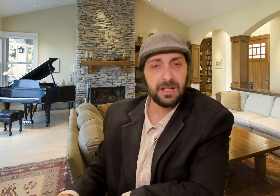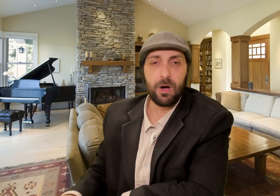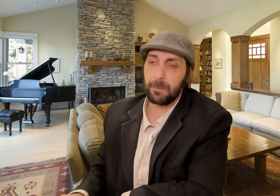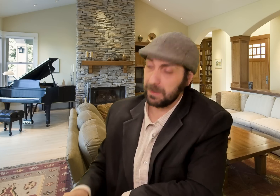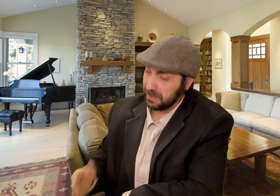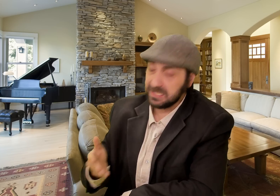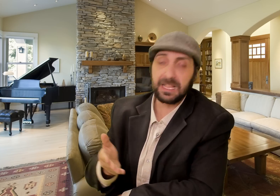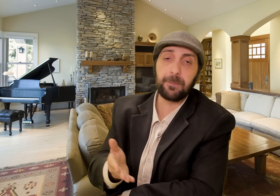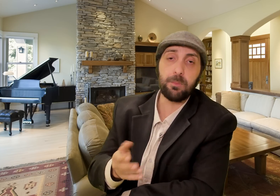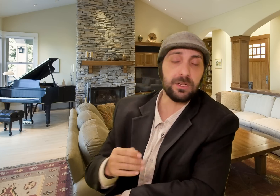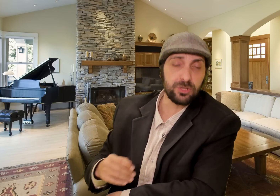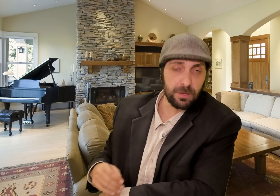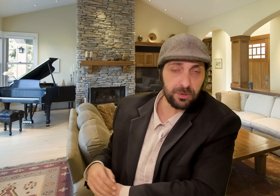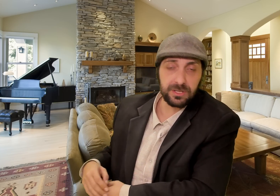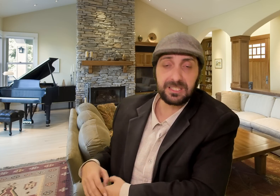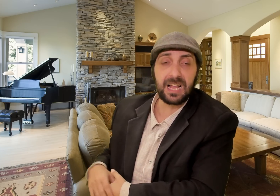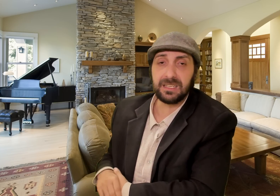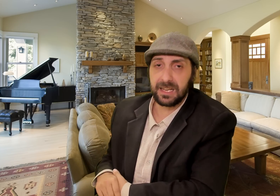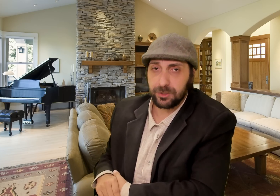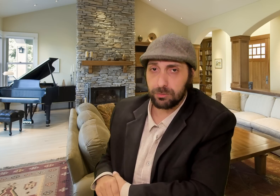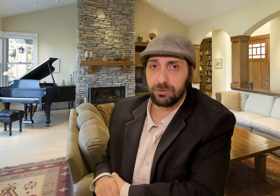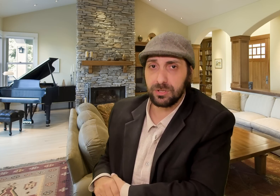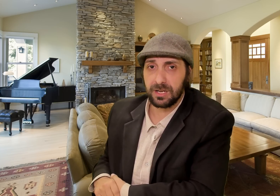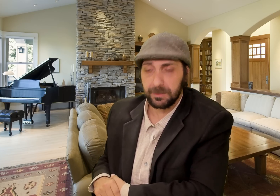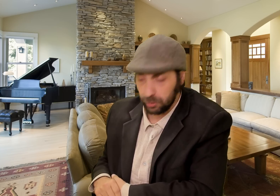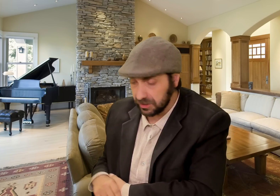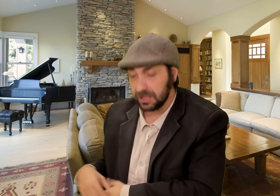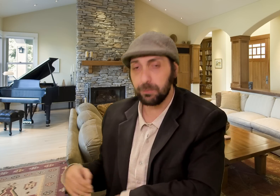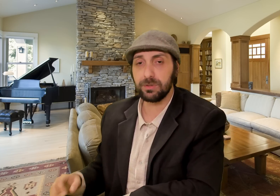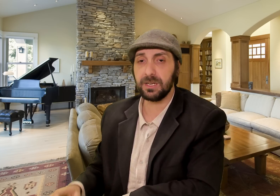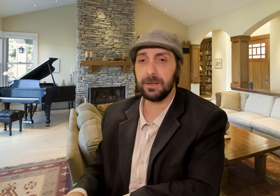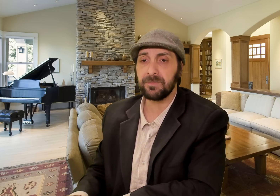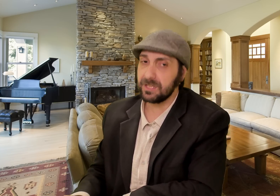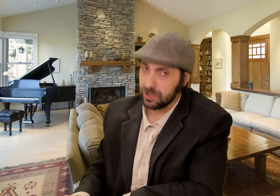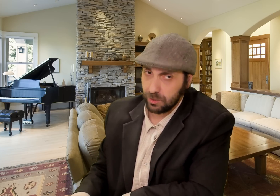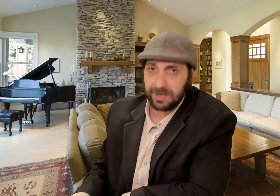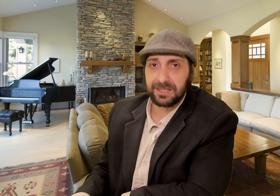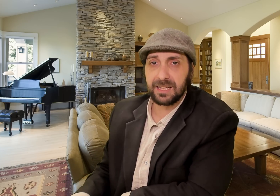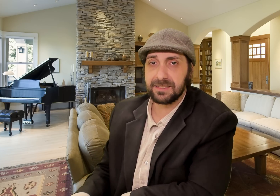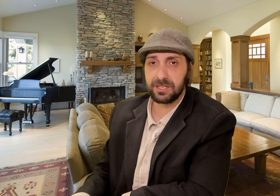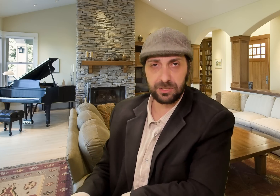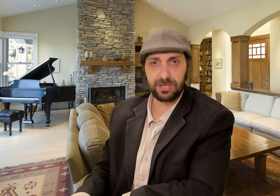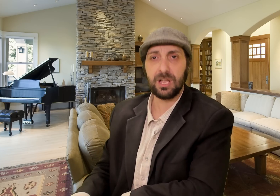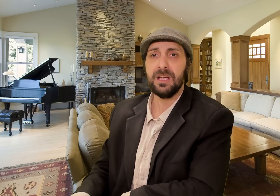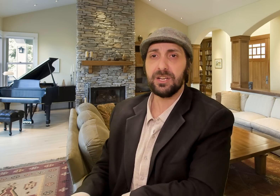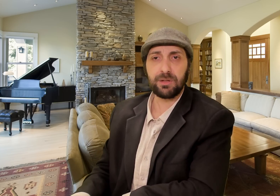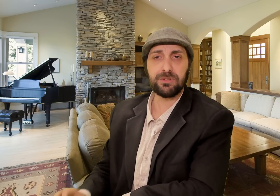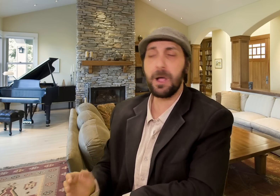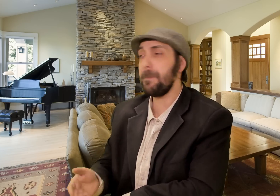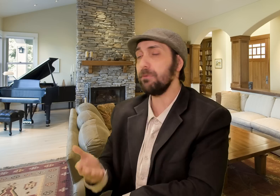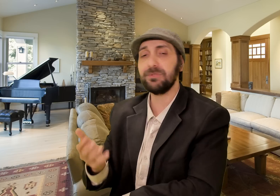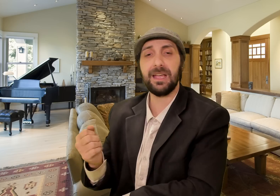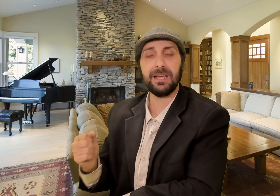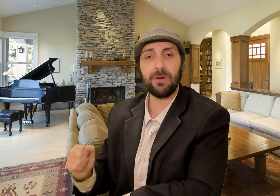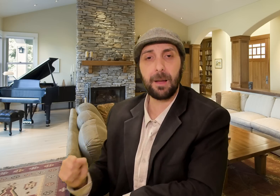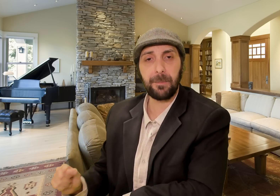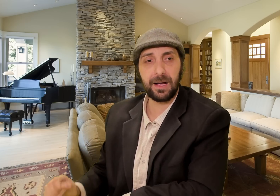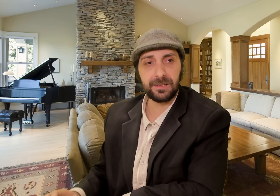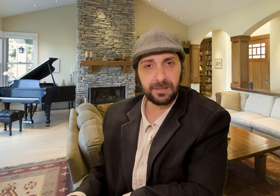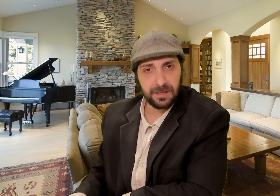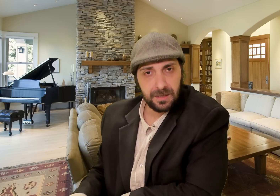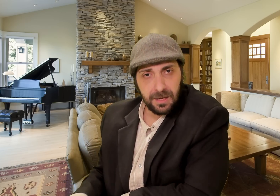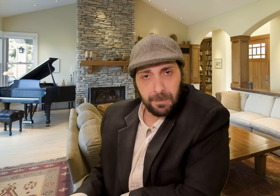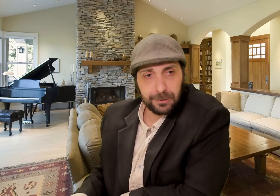ó Presidente da República te chama de saliente outro dia Entra tô entendendo porque estão indecisista aí vocês estão de patério